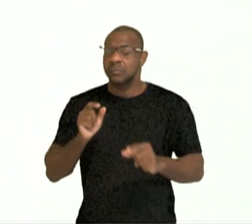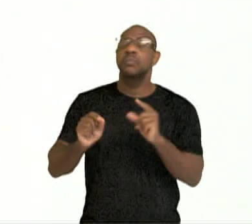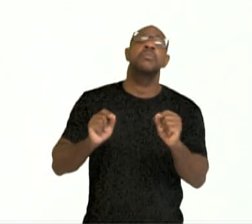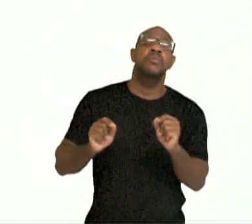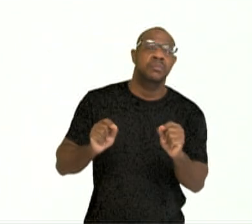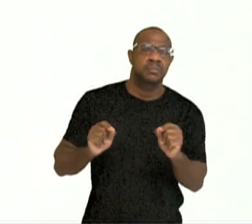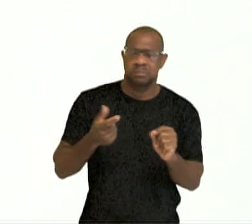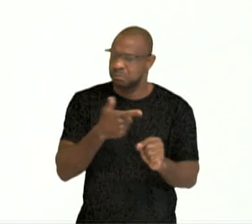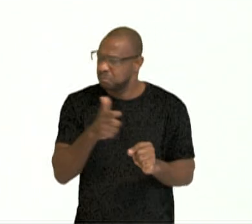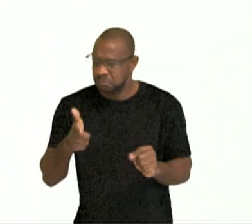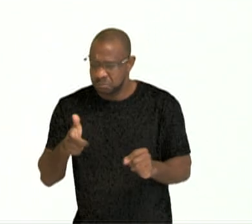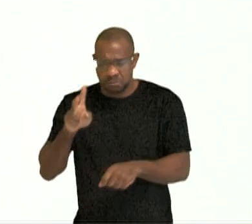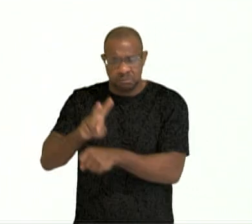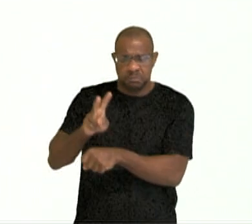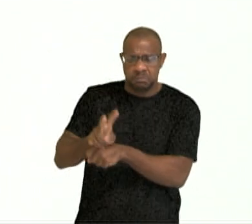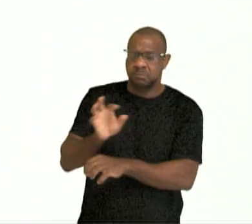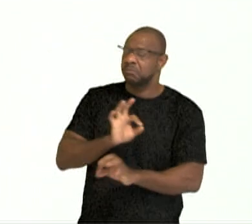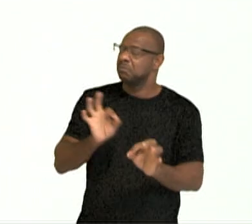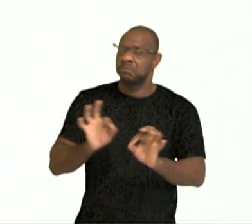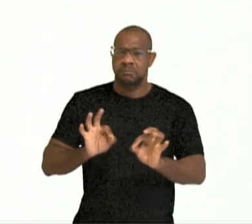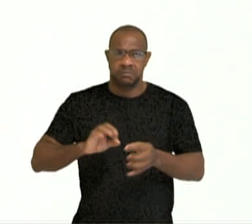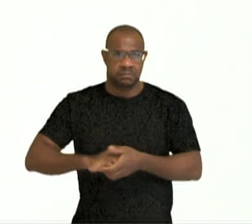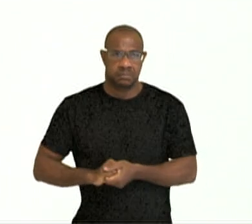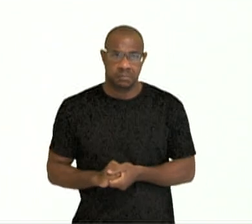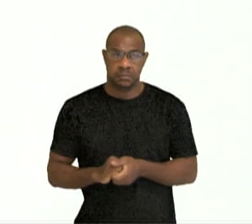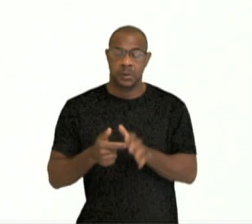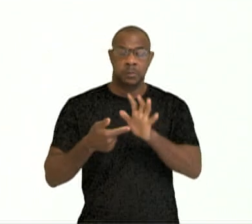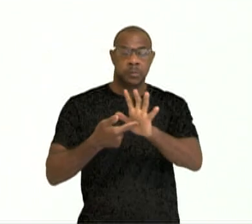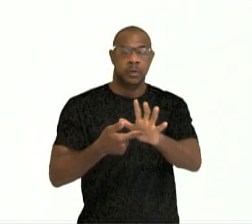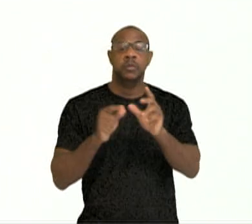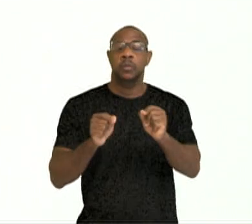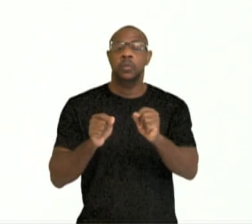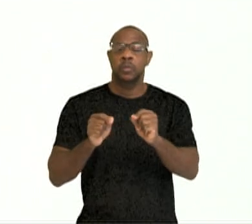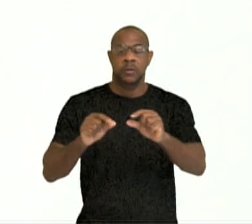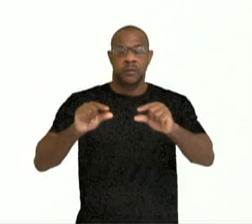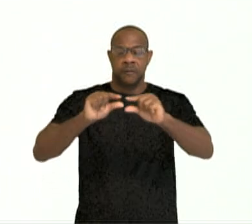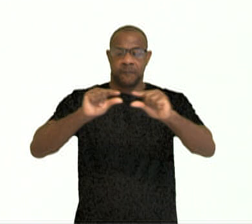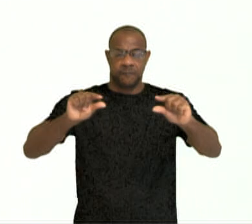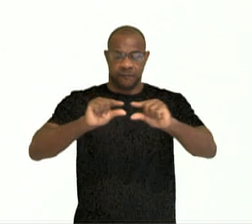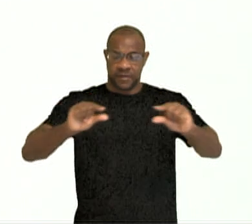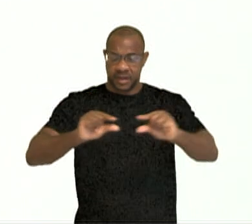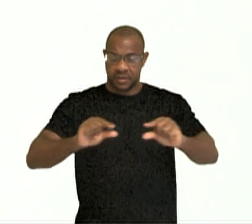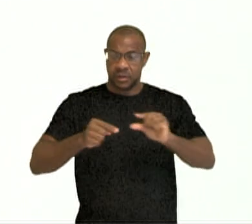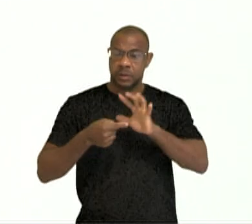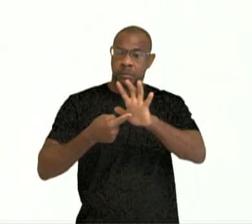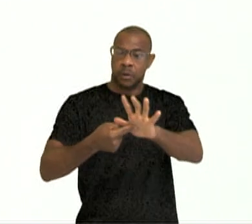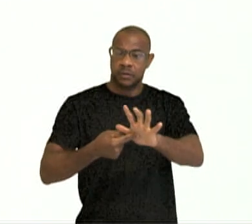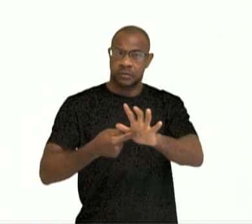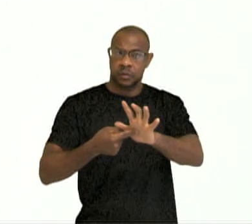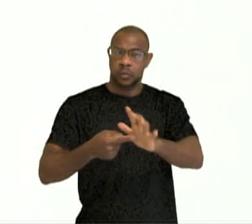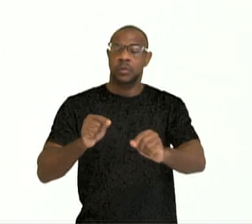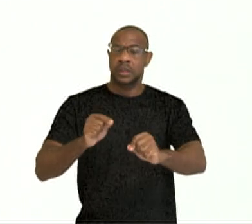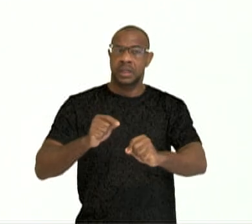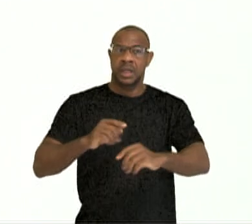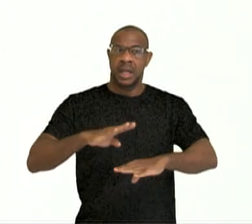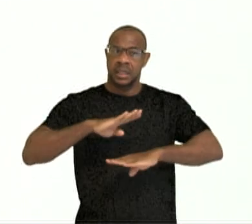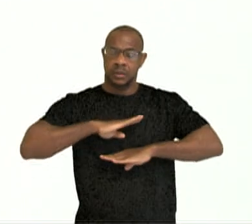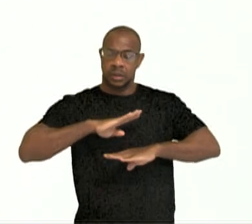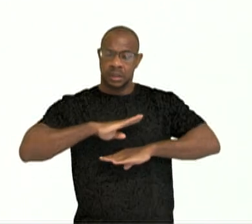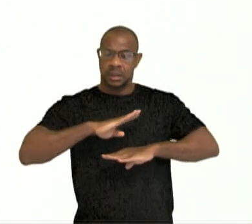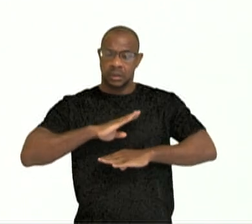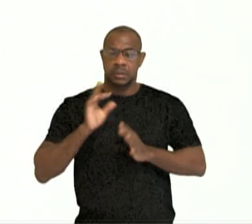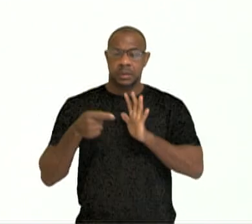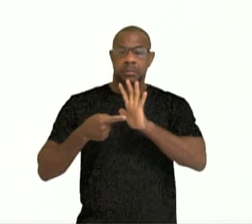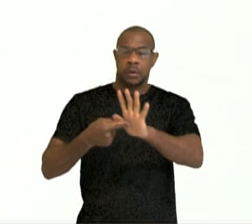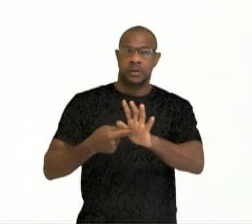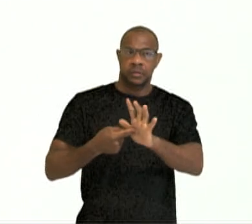arrebanha? Identifique um ou mais versos do texto que ilustrem a atitude de substituir o